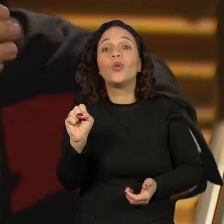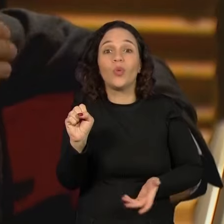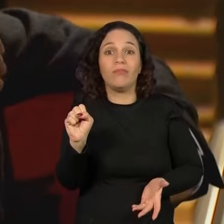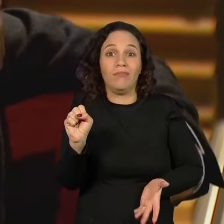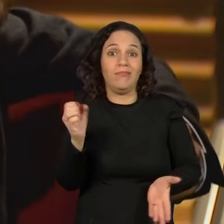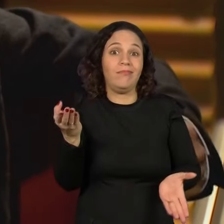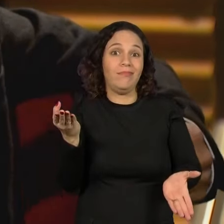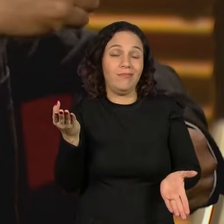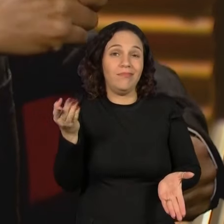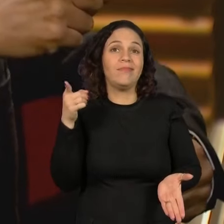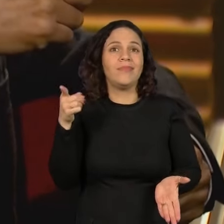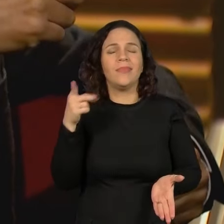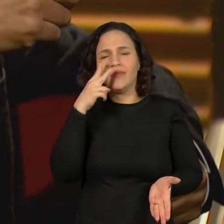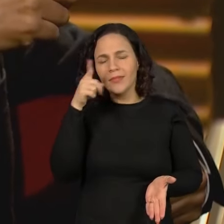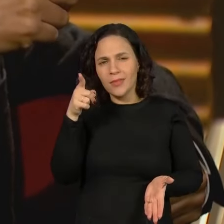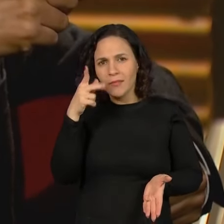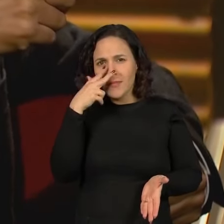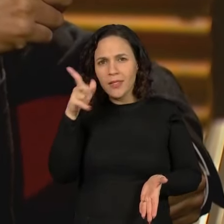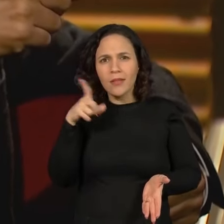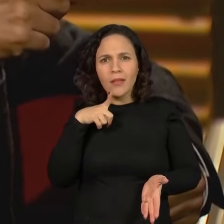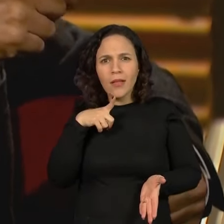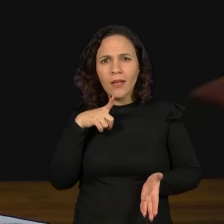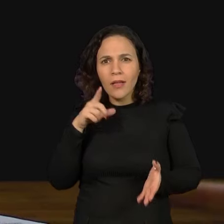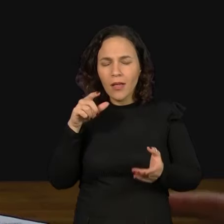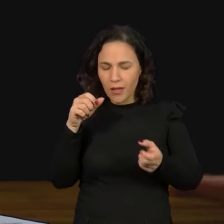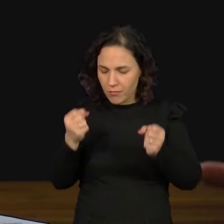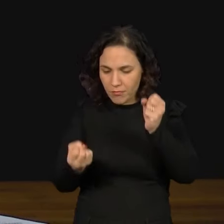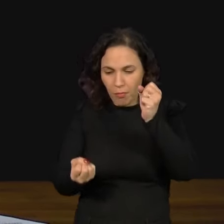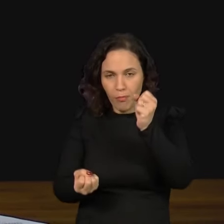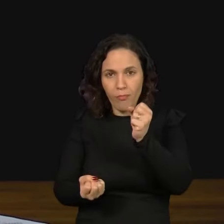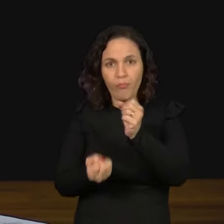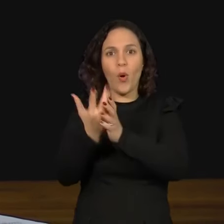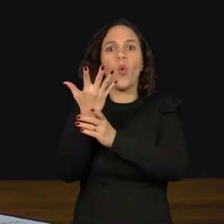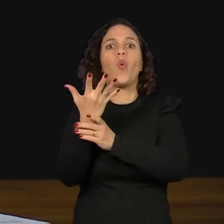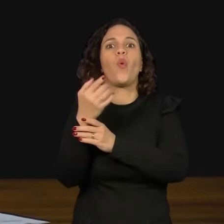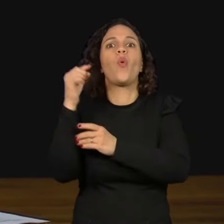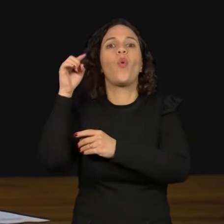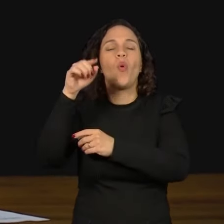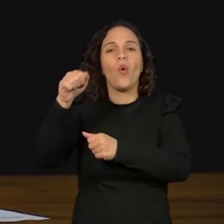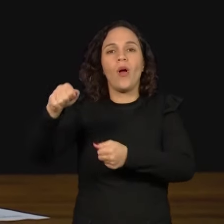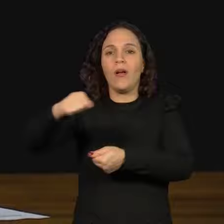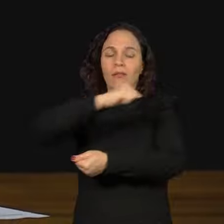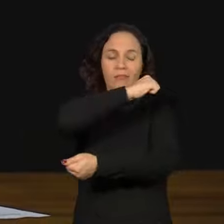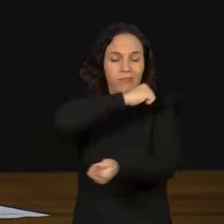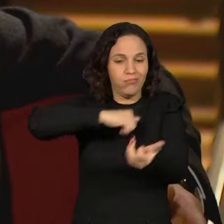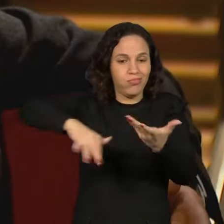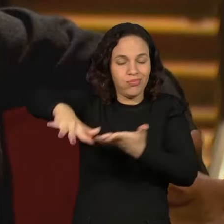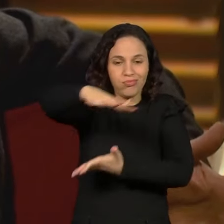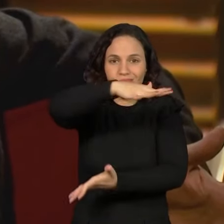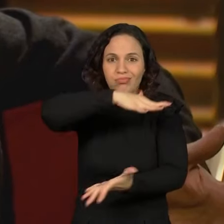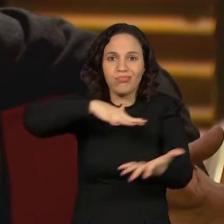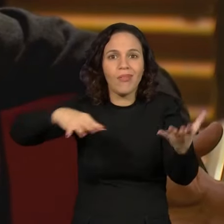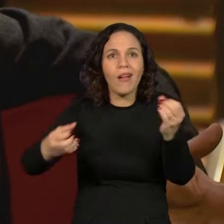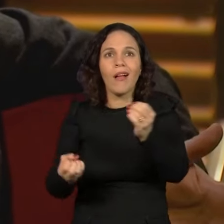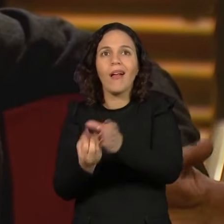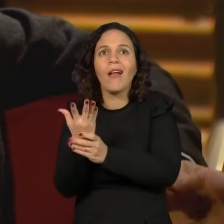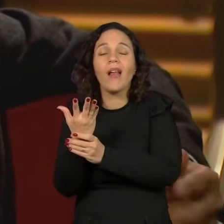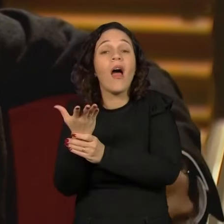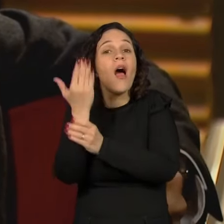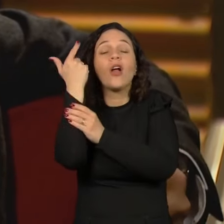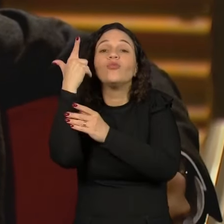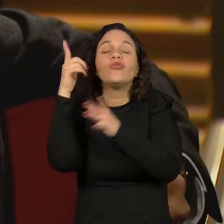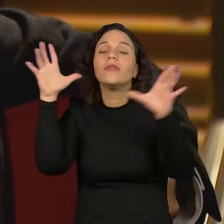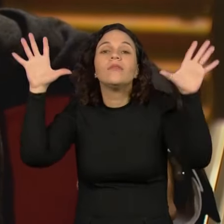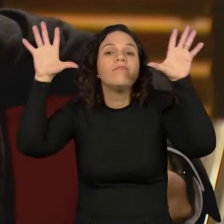oculista e você vê nasceu o universo não vê e não vê porquê porque não tinha luz